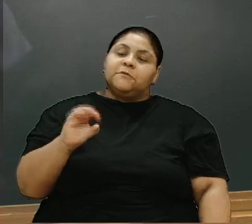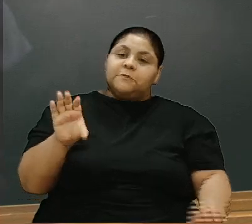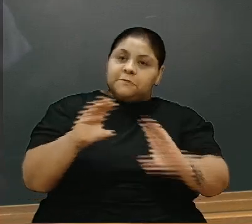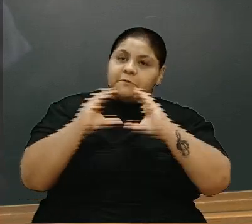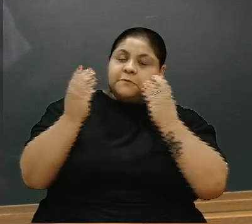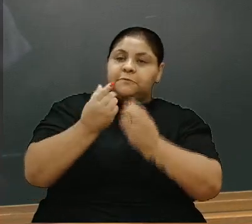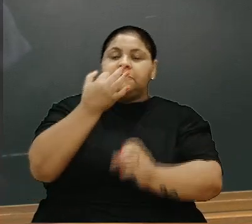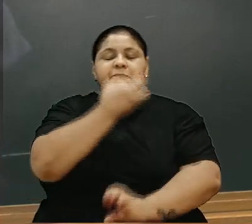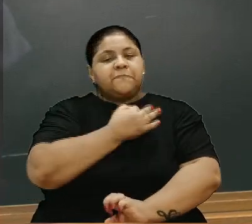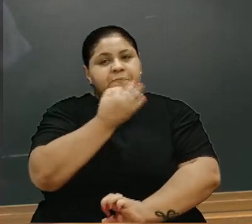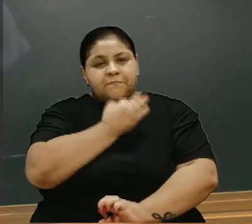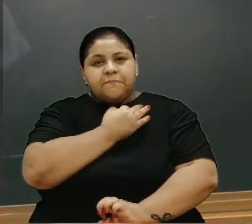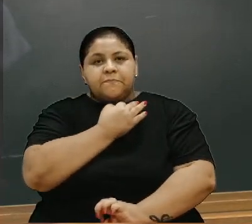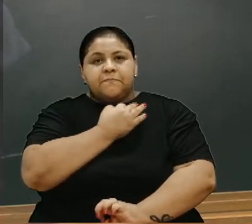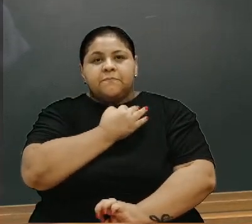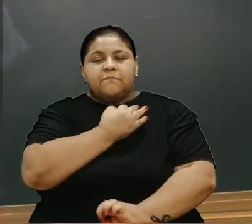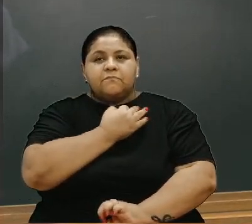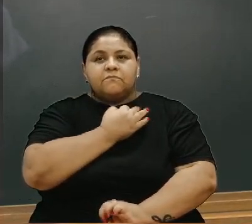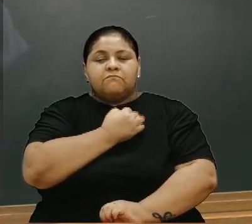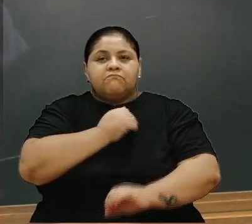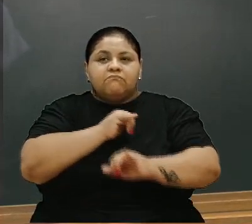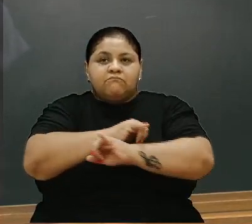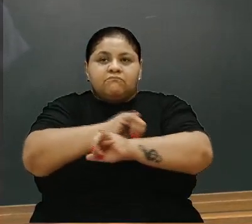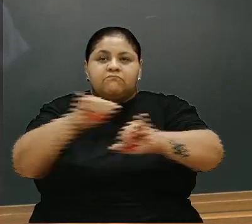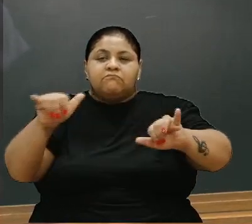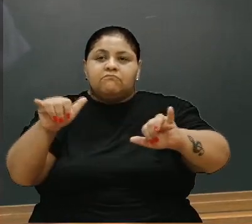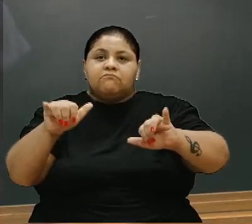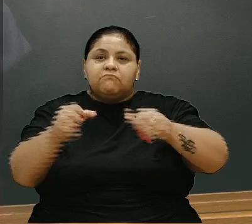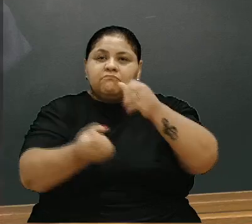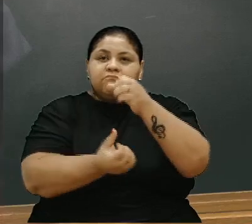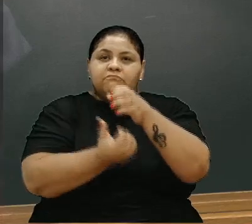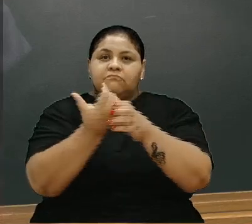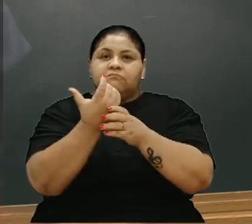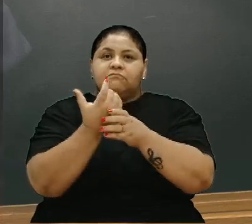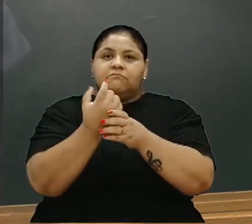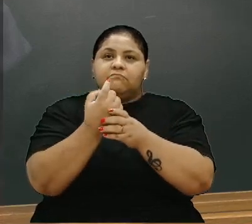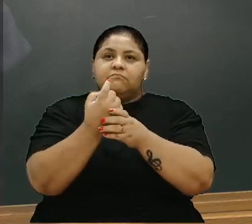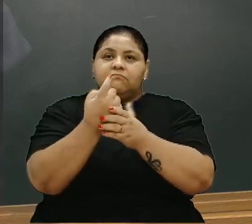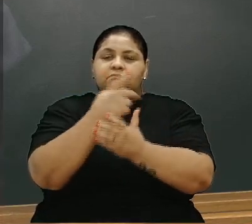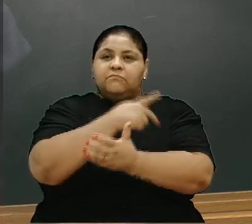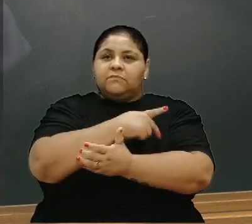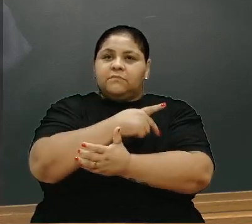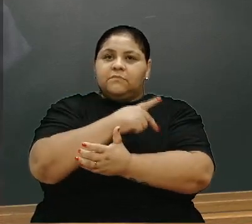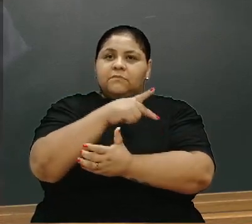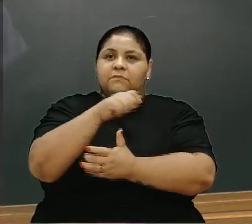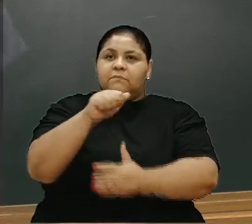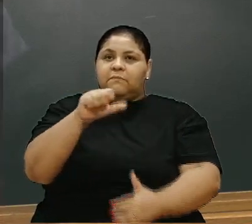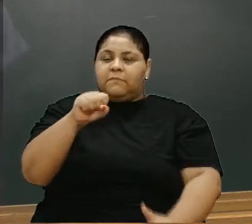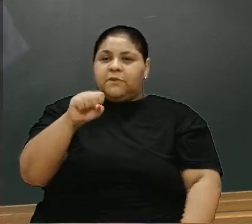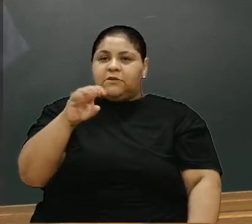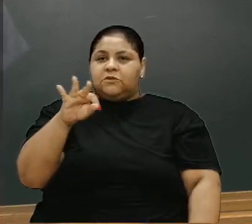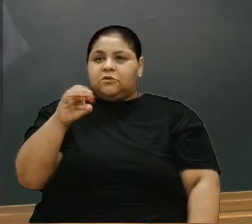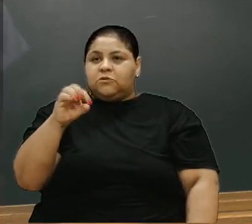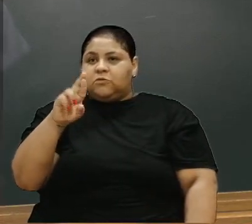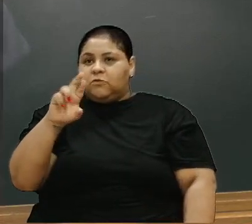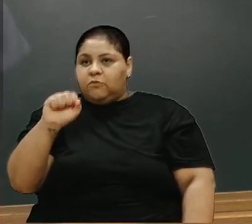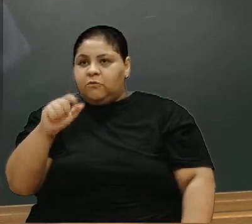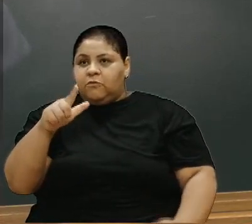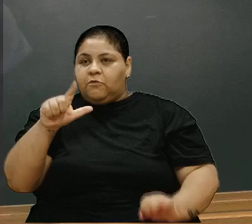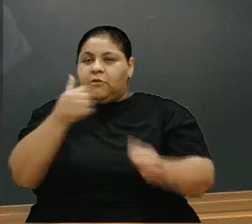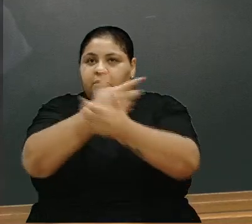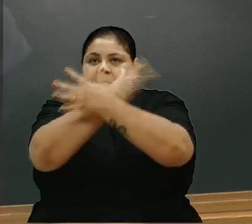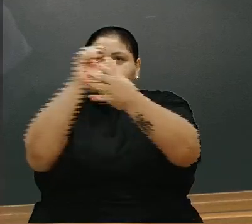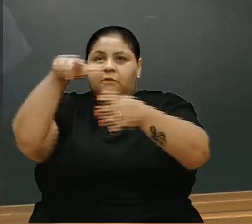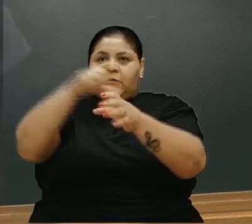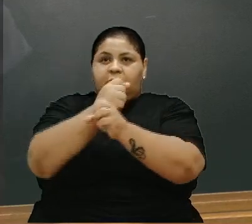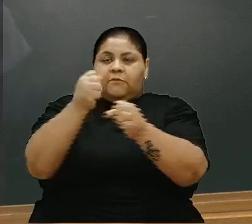comunidade caxiense promova a adesão e a criação da pastoral do meio ambiente ou pastoral ecológica. Esse ano a campanha da